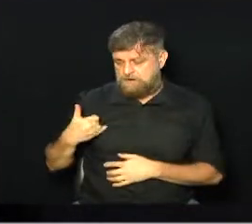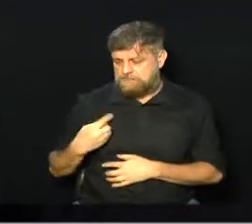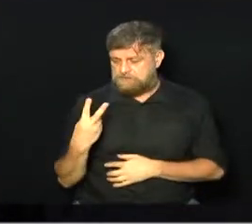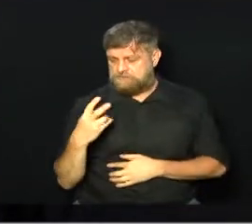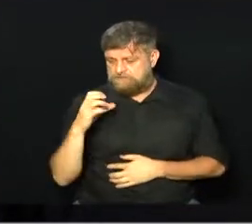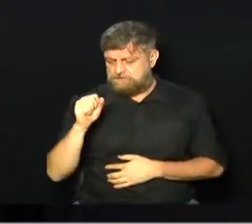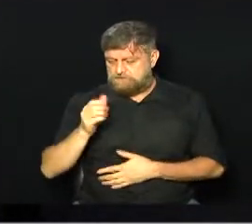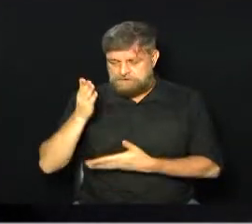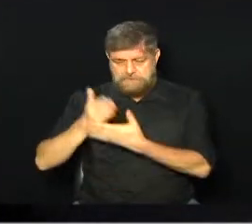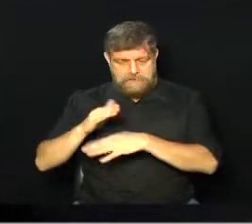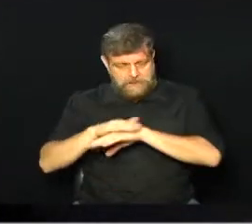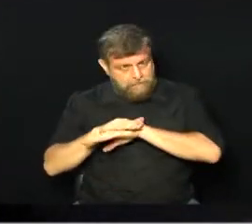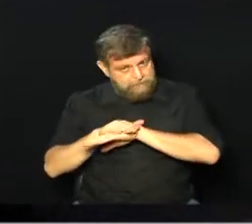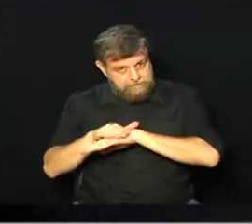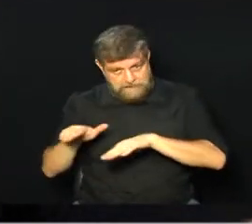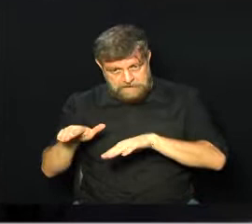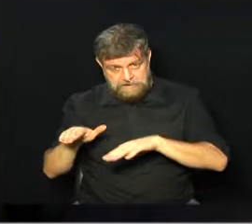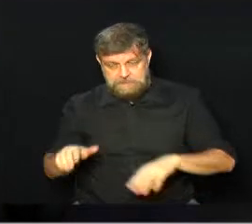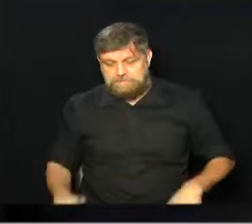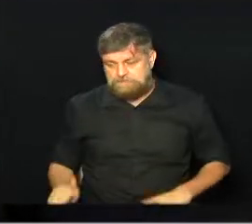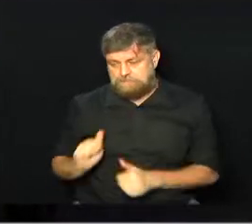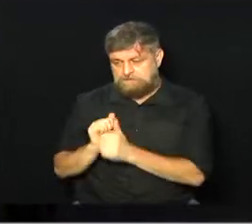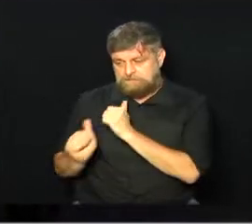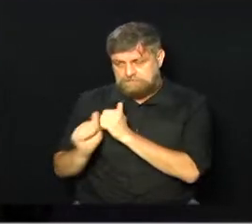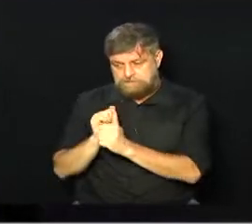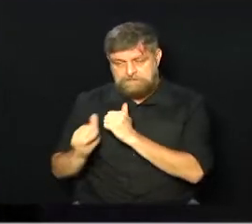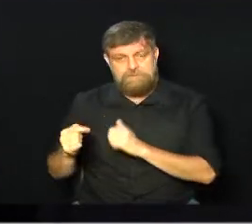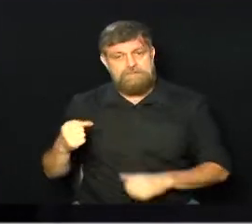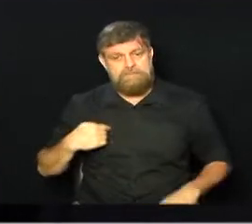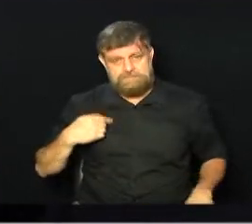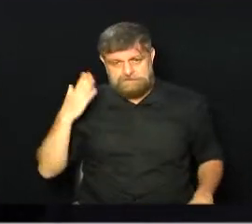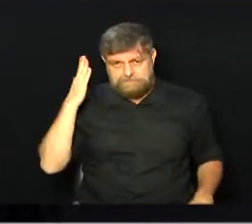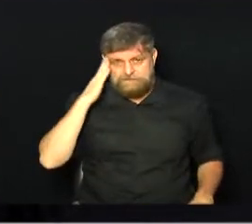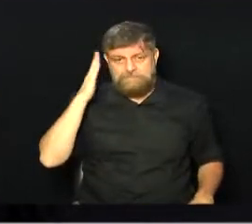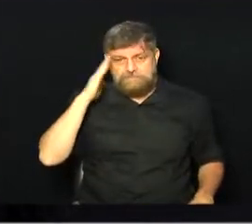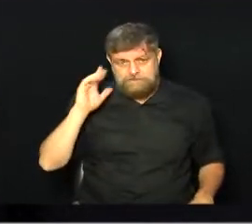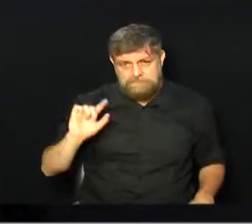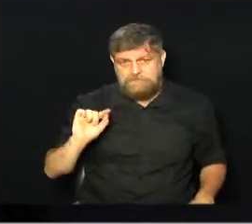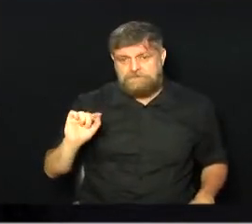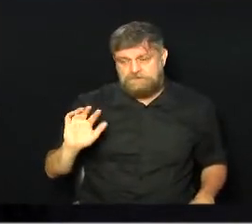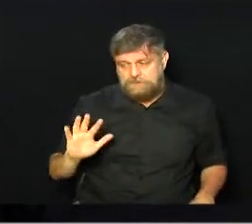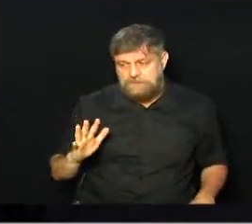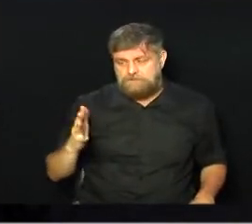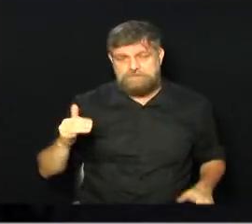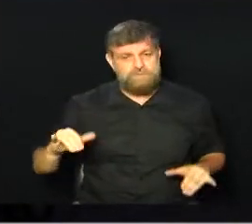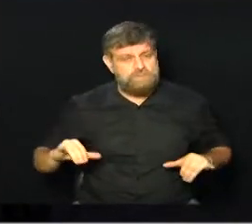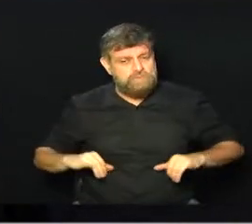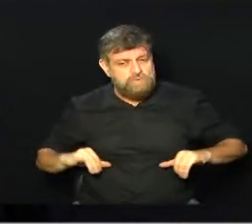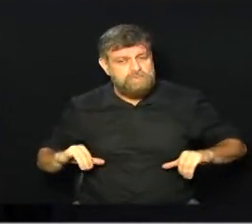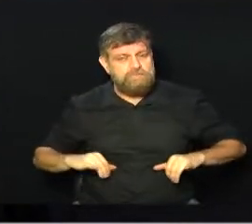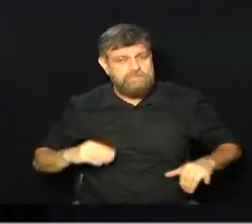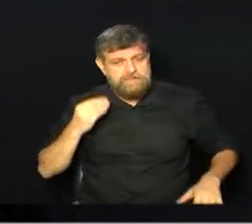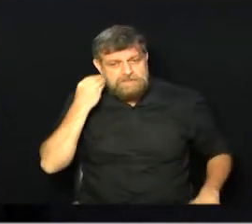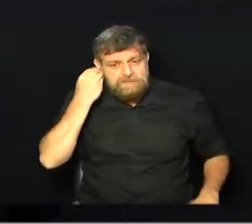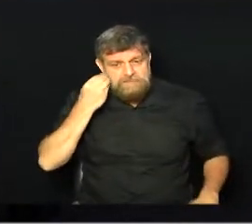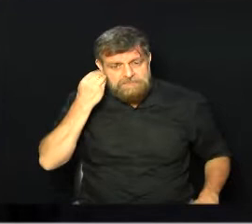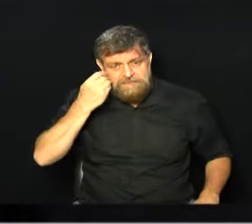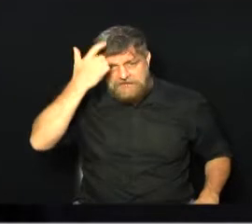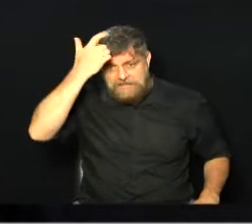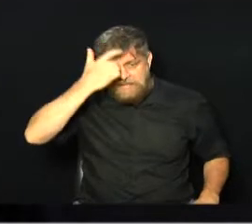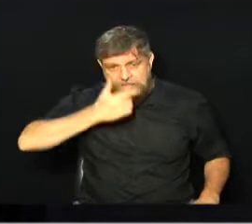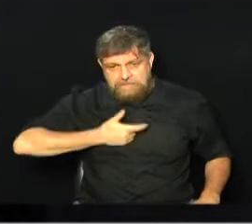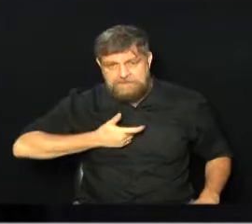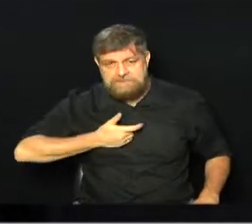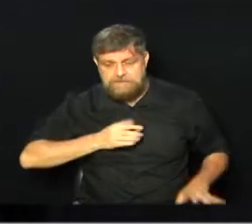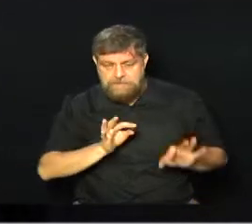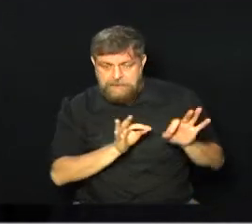por lesão. Então, eu sei o que é passar isso, mas eu sempre me preparei para para qualquer